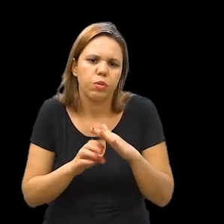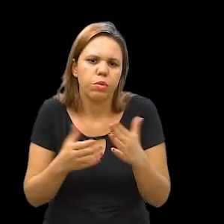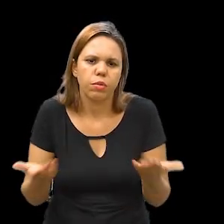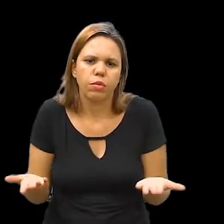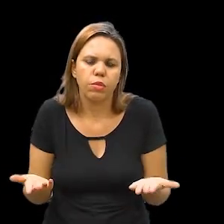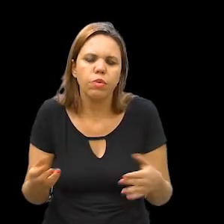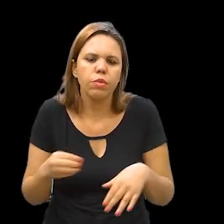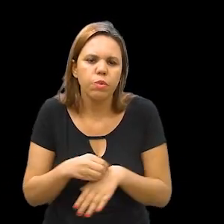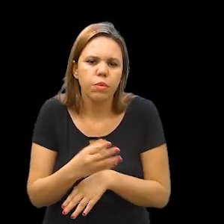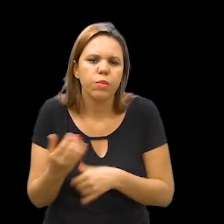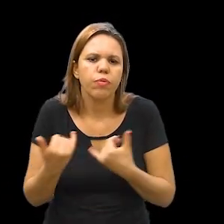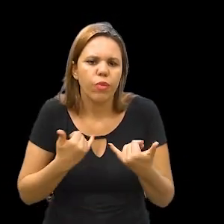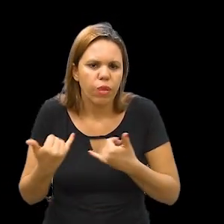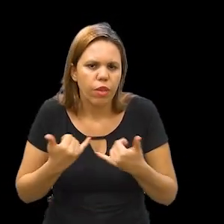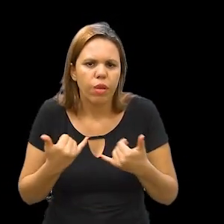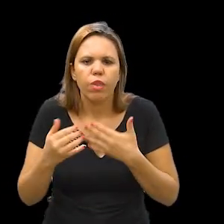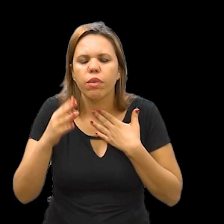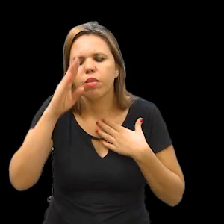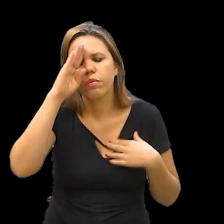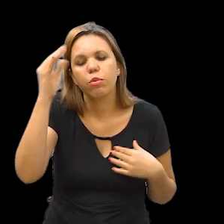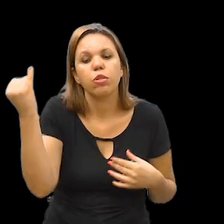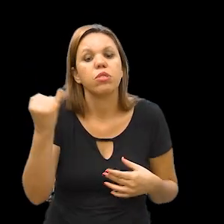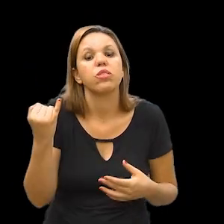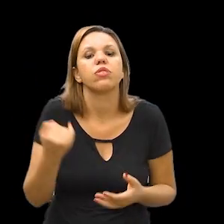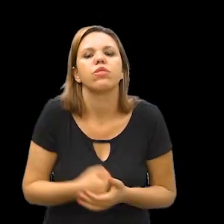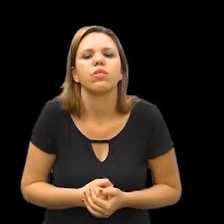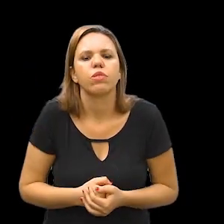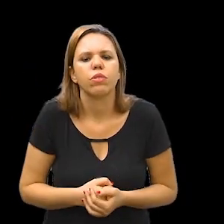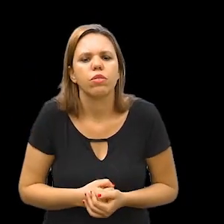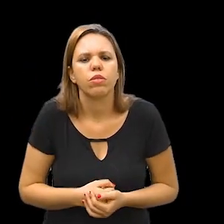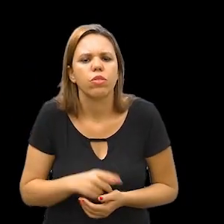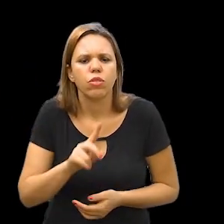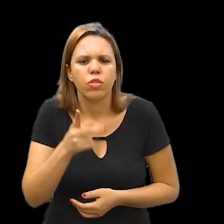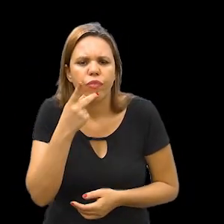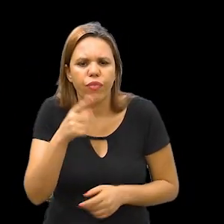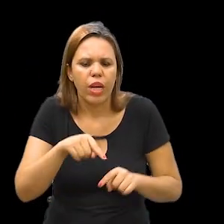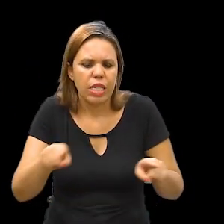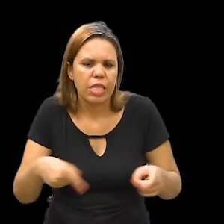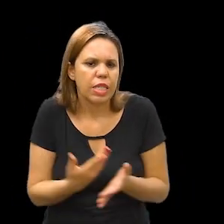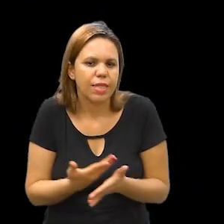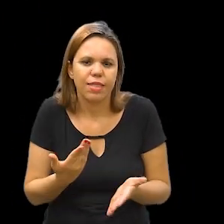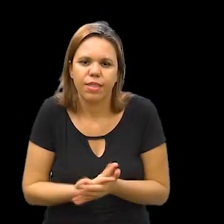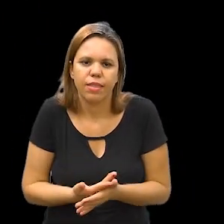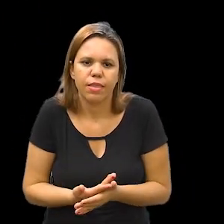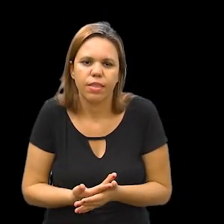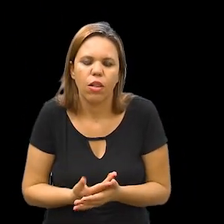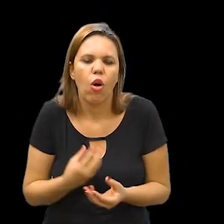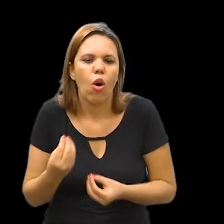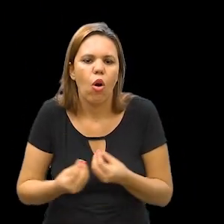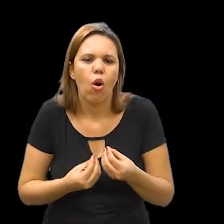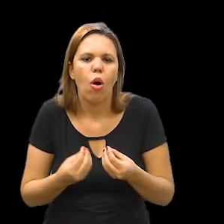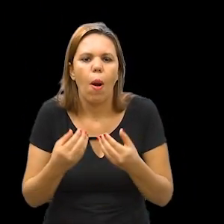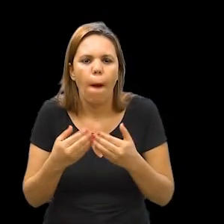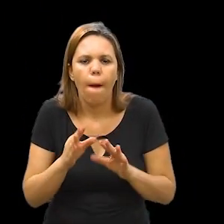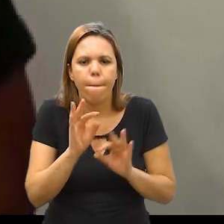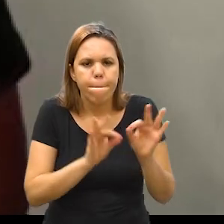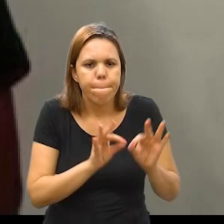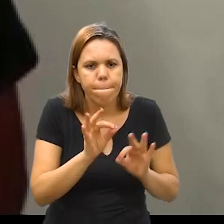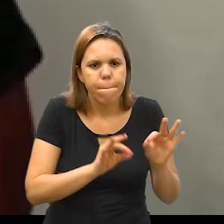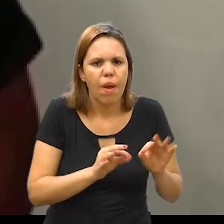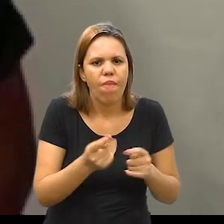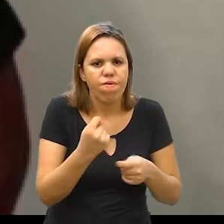ele traz informações primordiais assim que não se falam em sala de aula, desde como montar um plano de